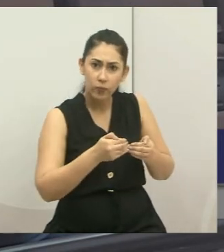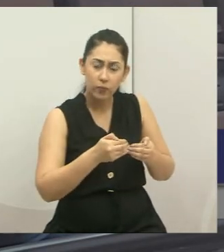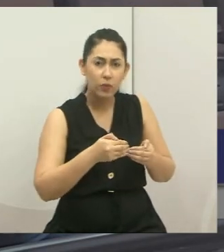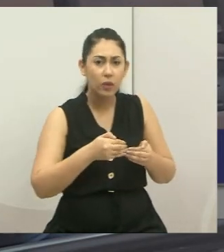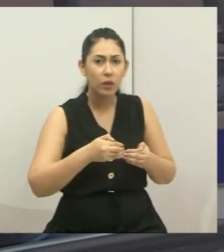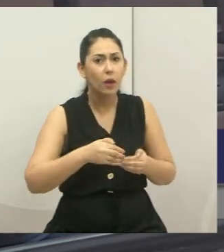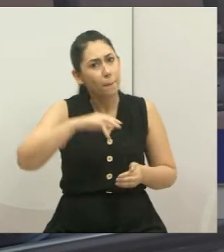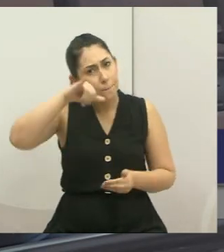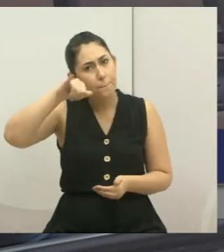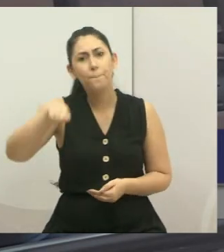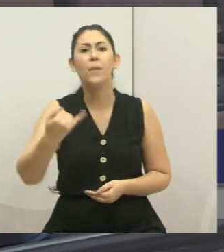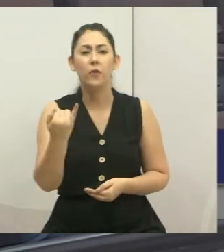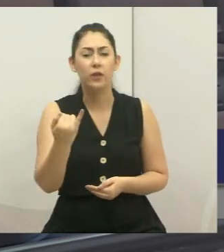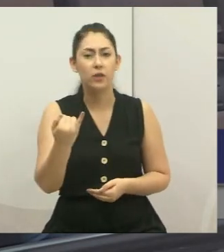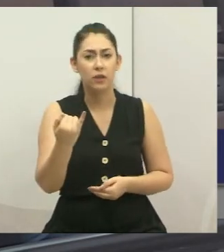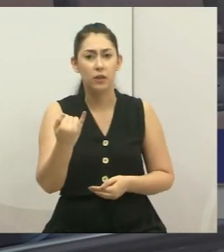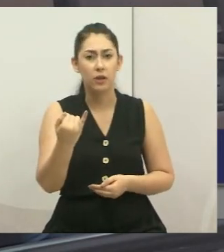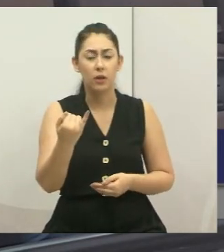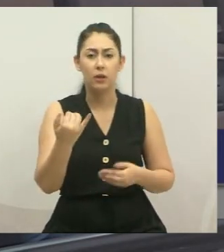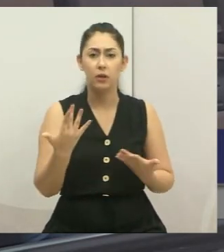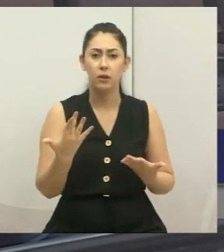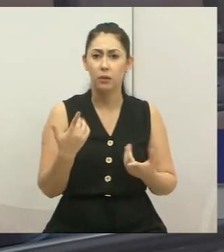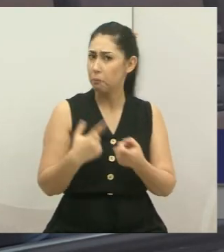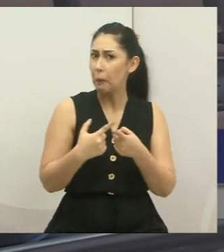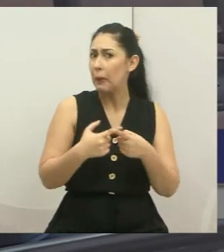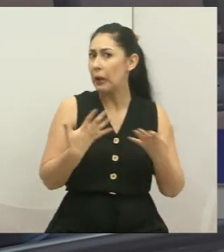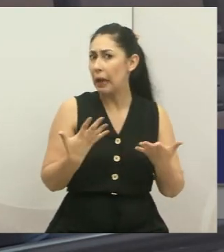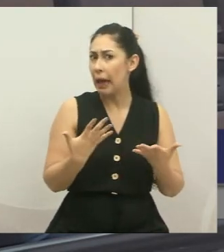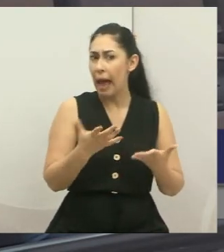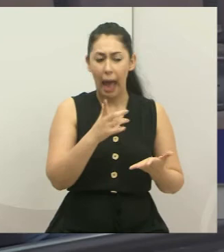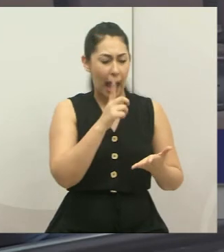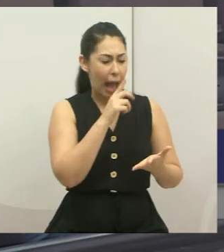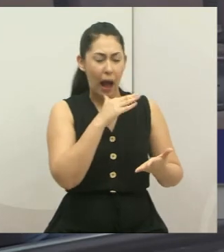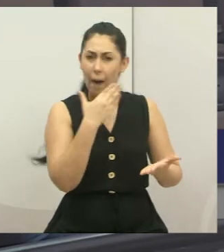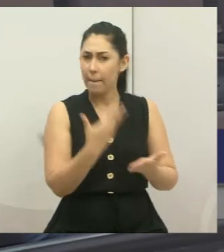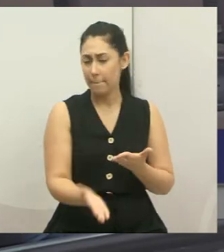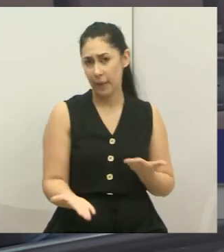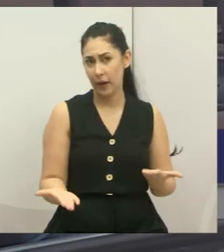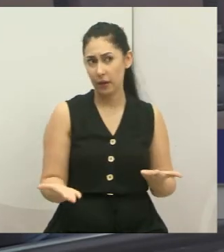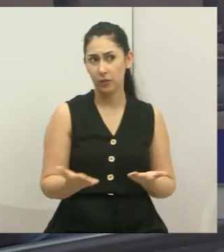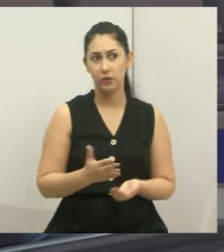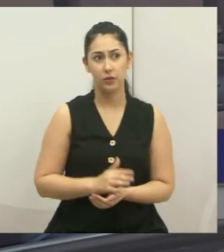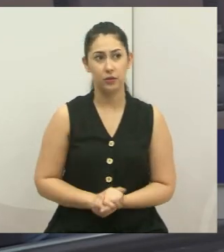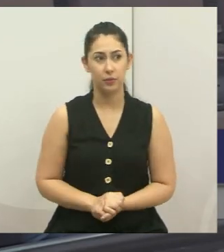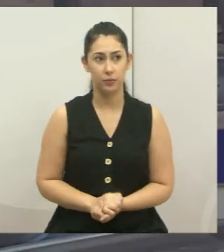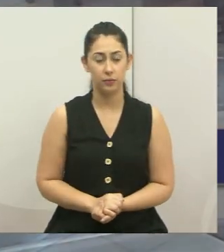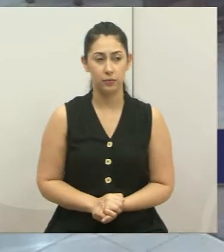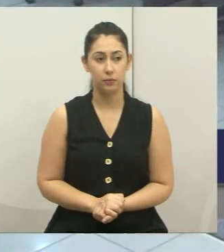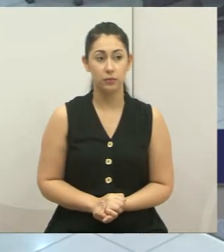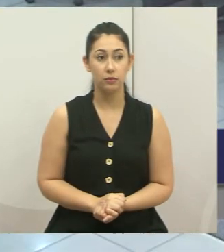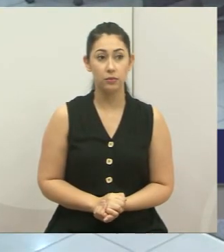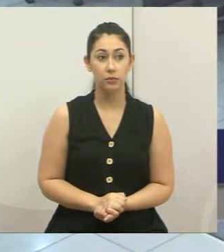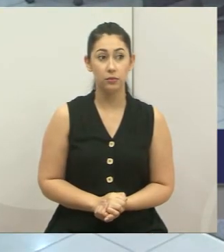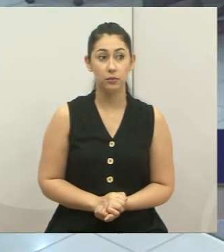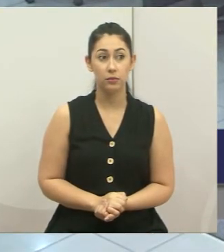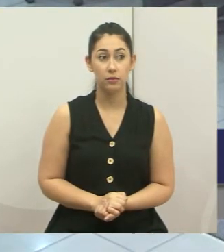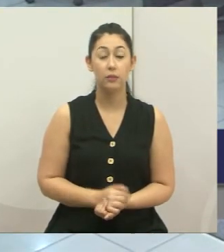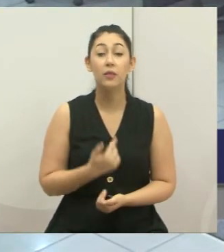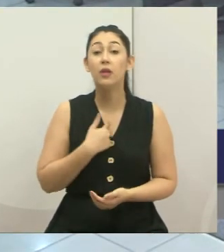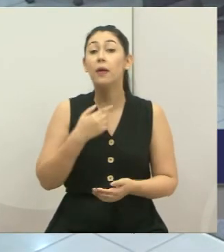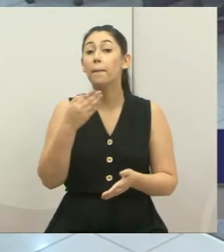num caminhão para essa água ser aproveitada? É um desperdício enorme essa situação. Eu ia pedir o